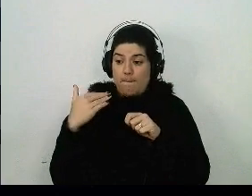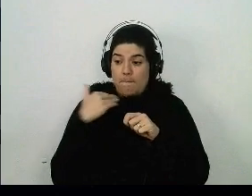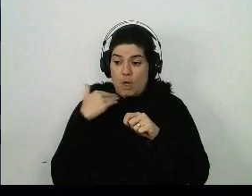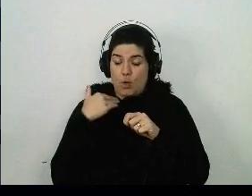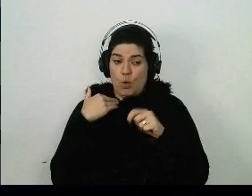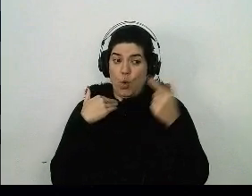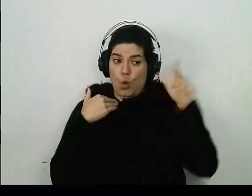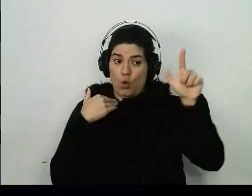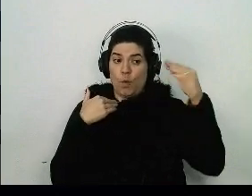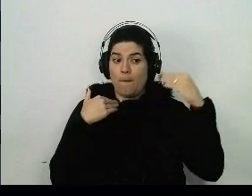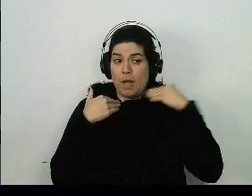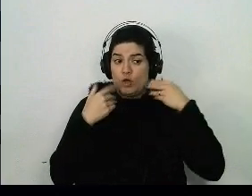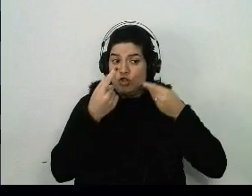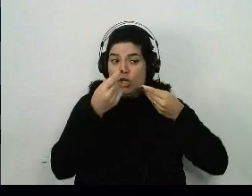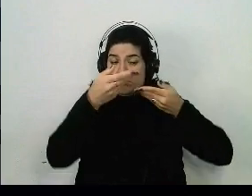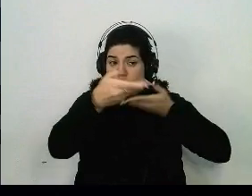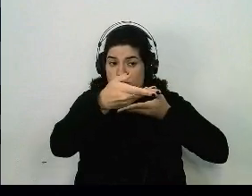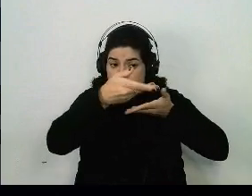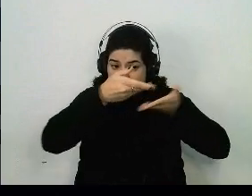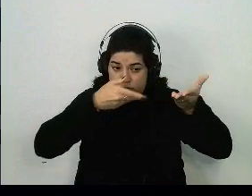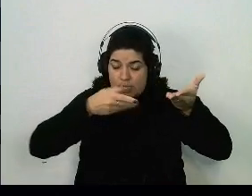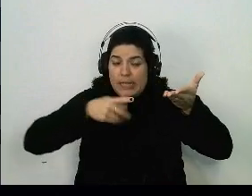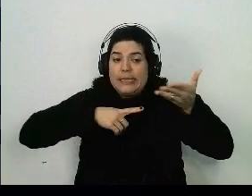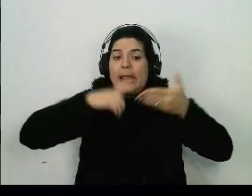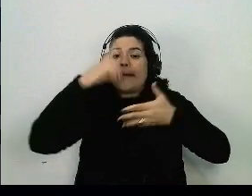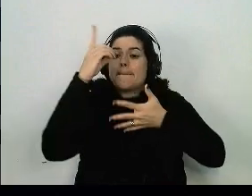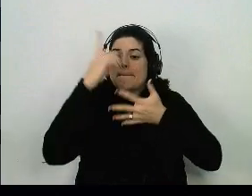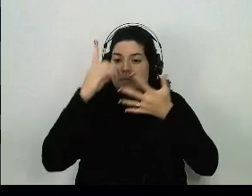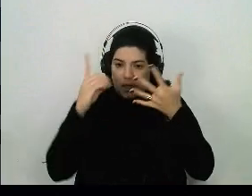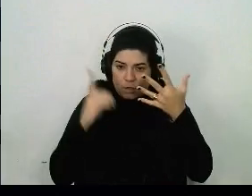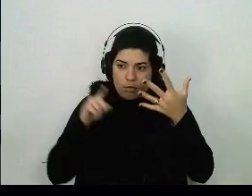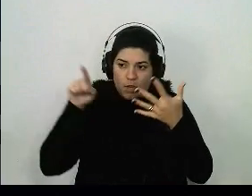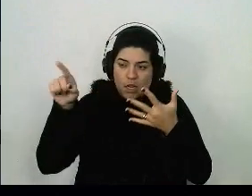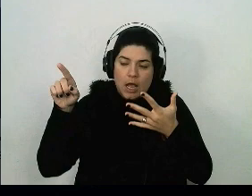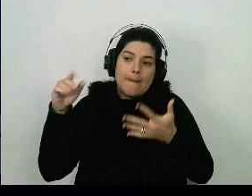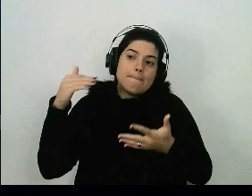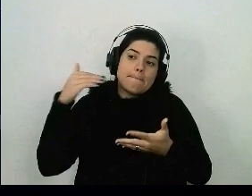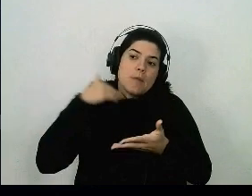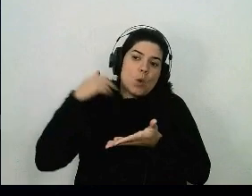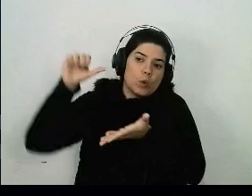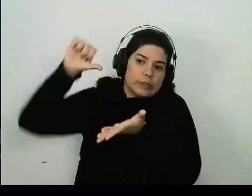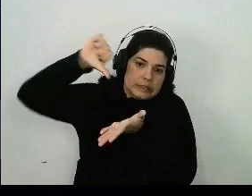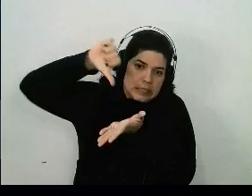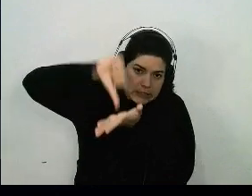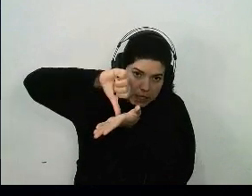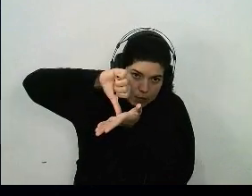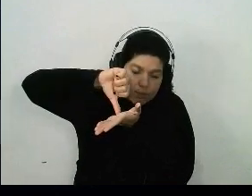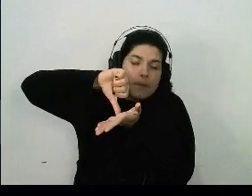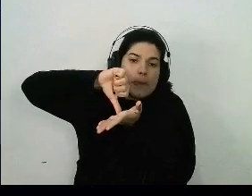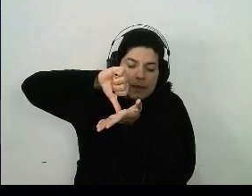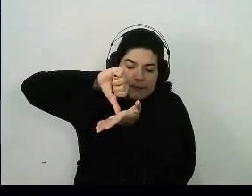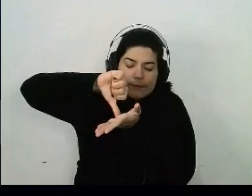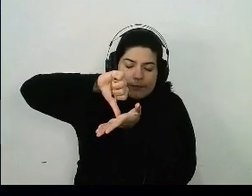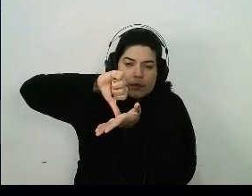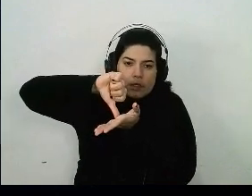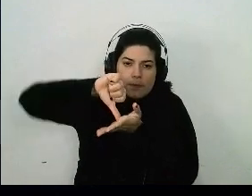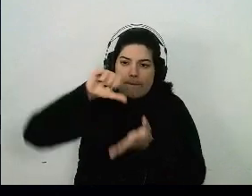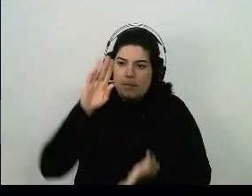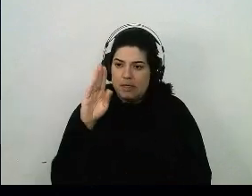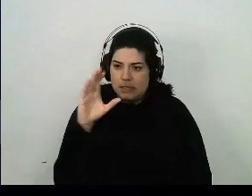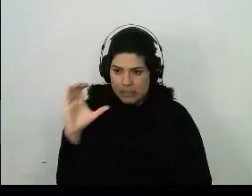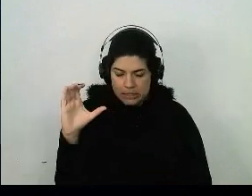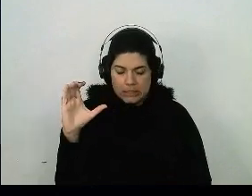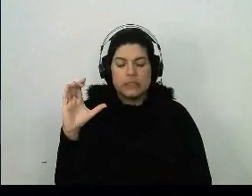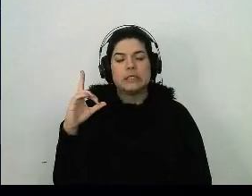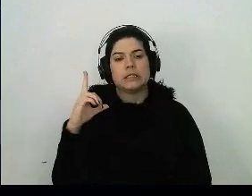A gente emite um dado para o Banco Central e o Banco Central vai validar se a transação foi realizada ou não.